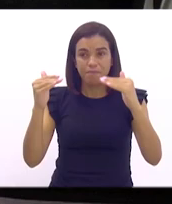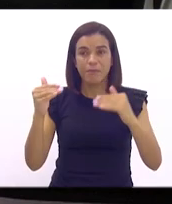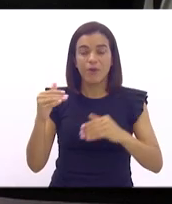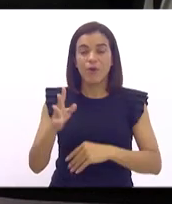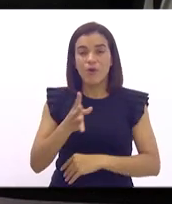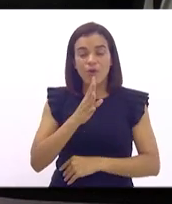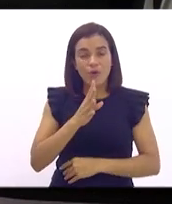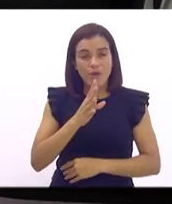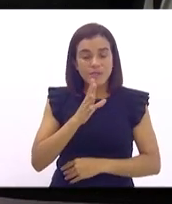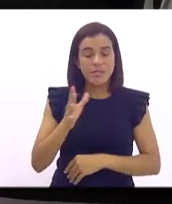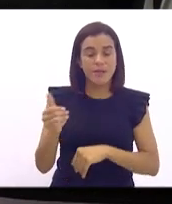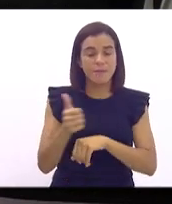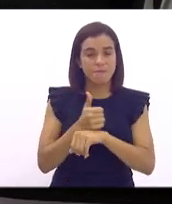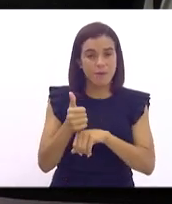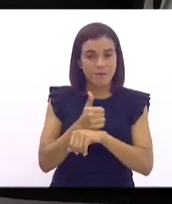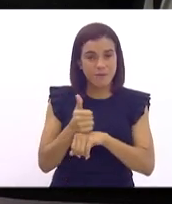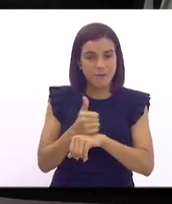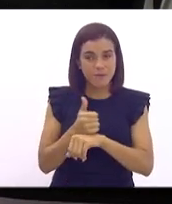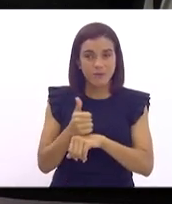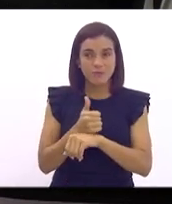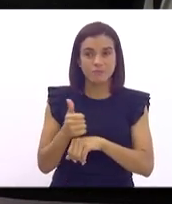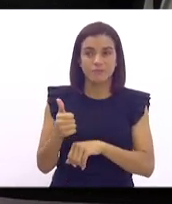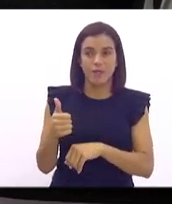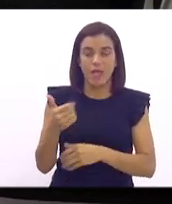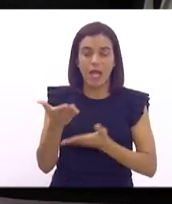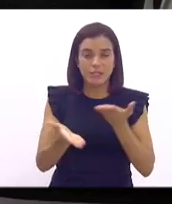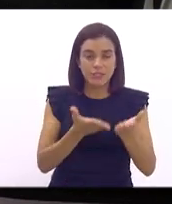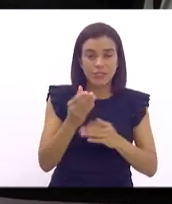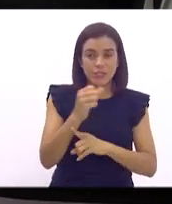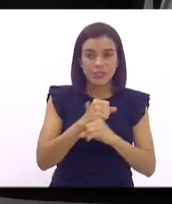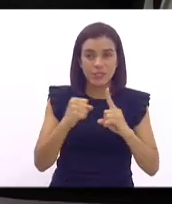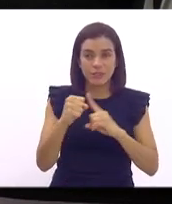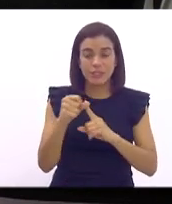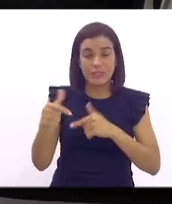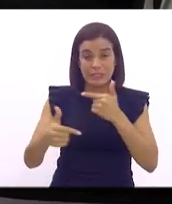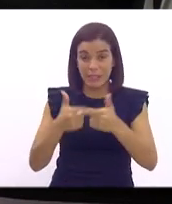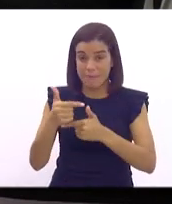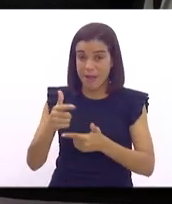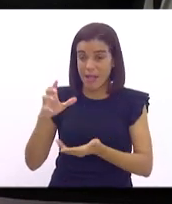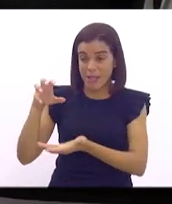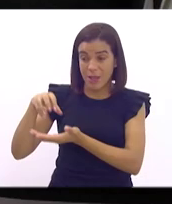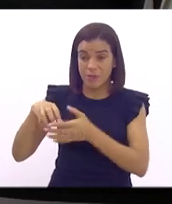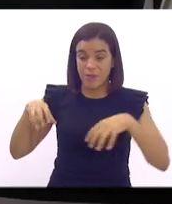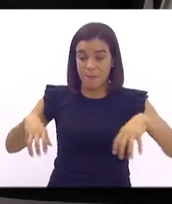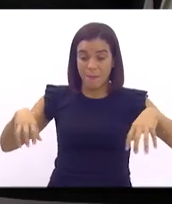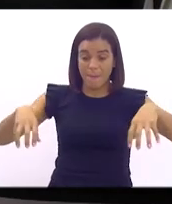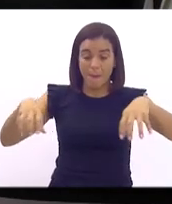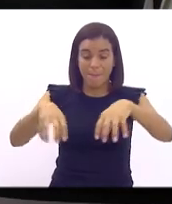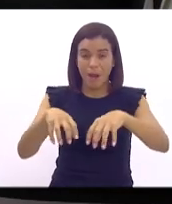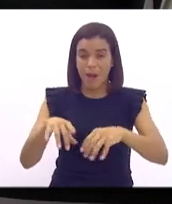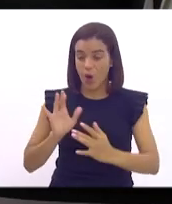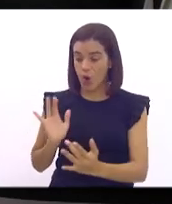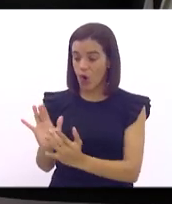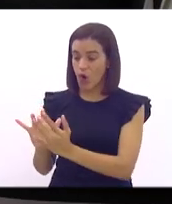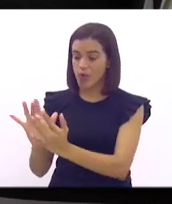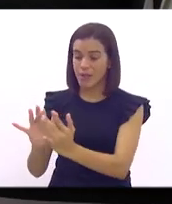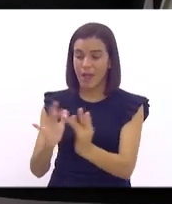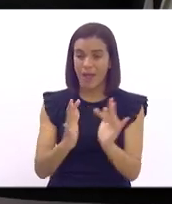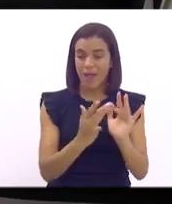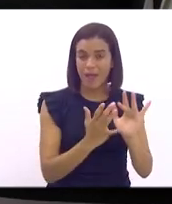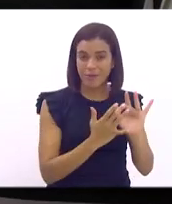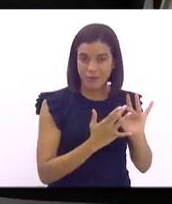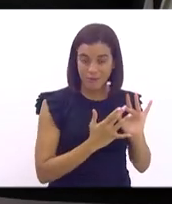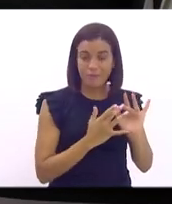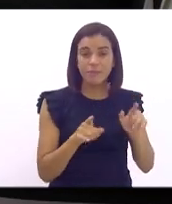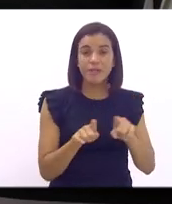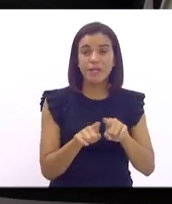conhecer profissionais, né, pares, assistentes sociais, psicólogos, que trabalham nessas unidades, e você entrar em contato, viabilizar um atendimento e